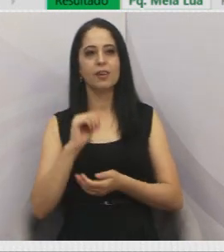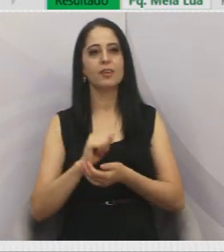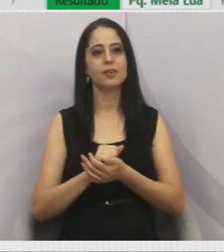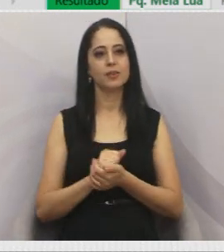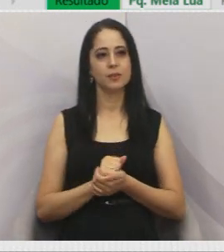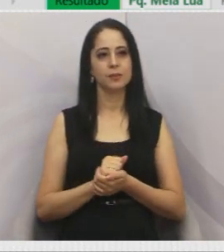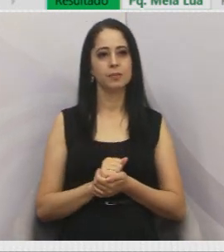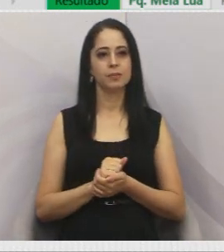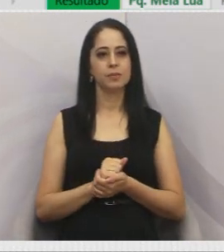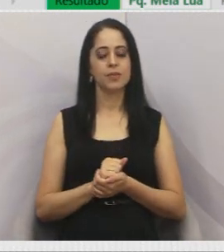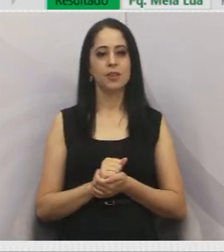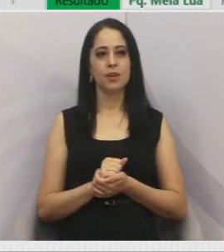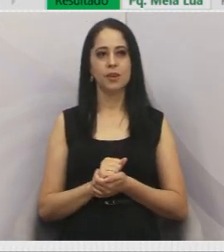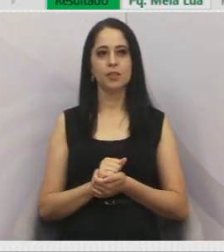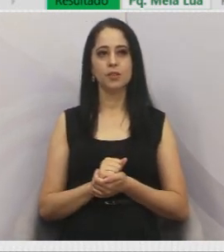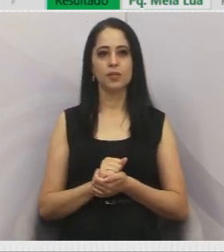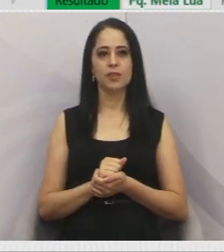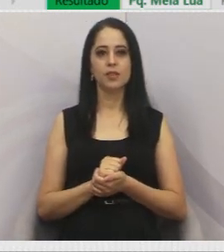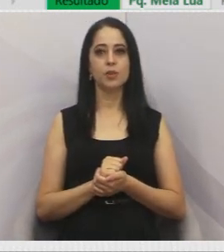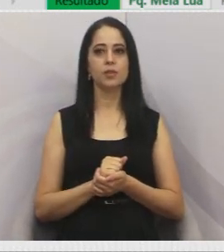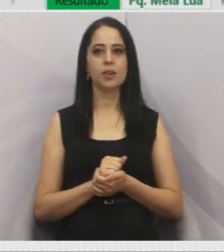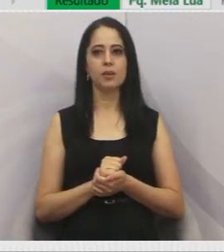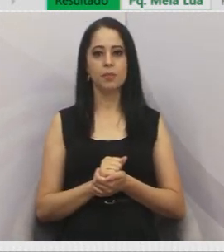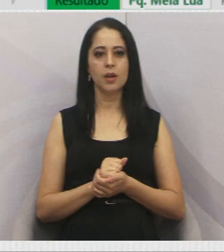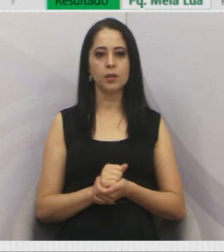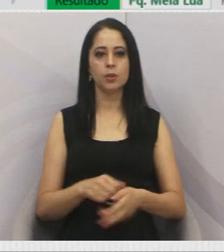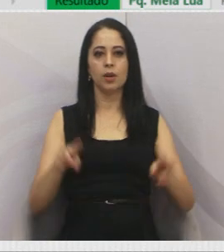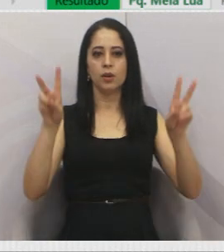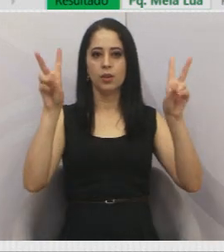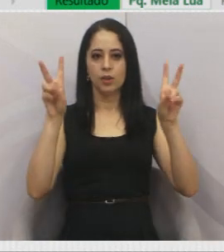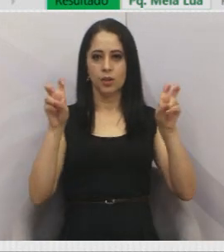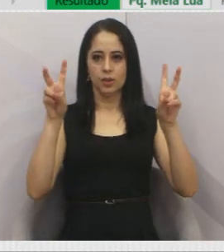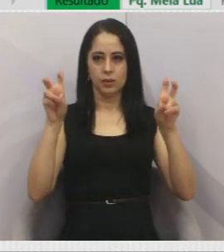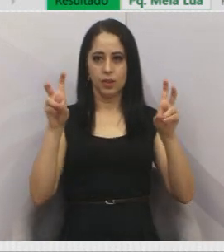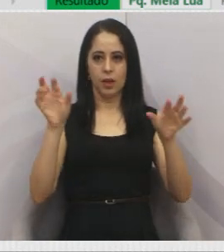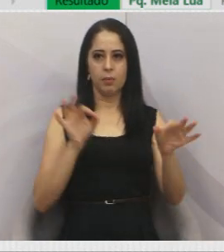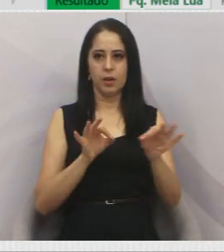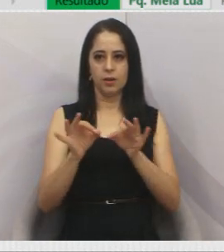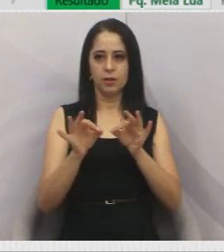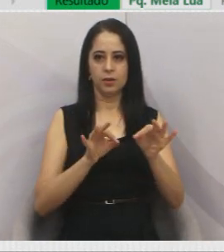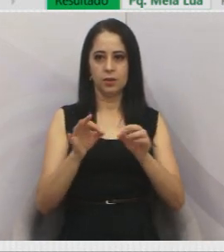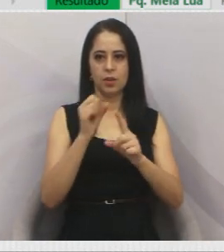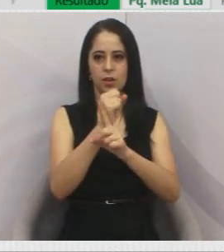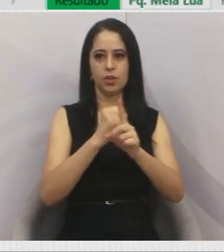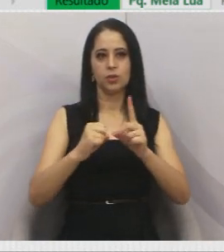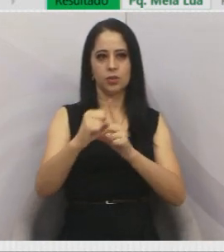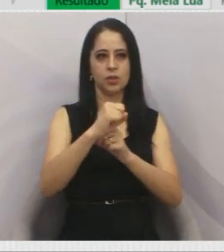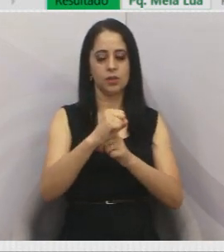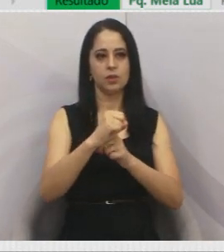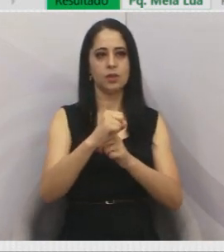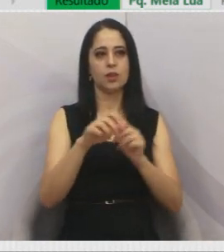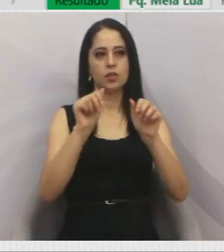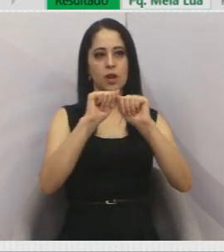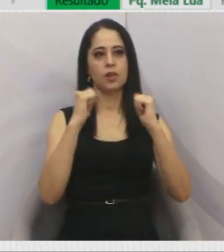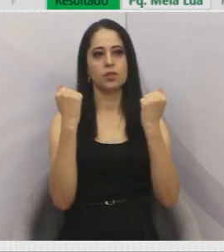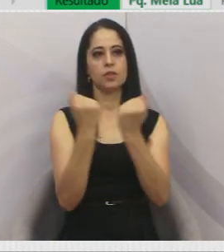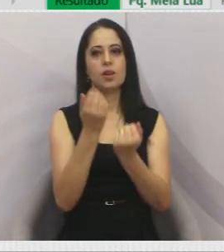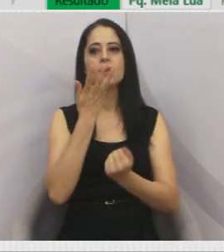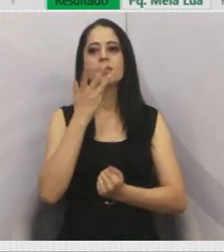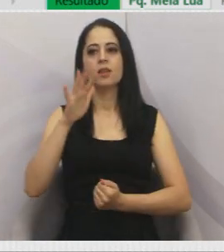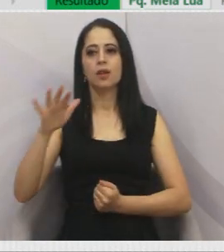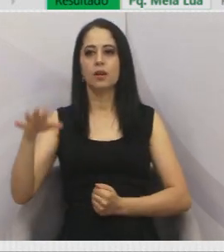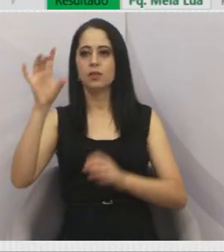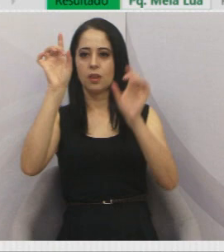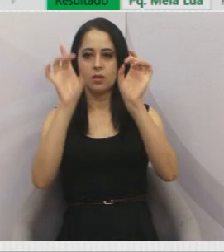de Moura, FATEC Jacareí. No segmento Organização da Sociedade Civil, um voto para a Associação Criança Especial de